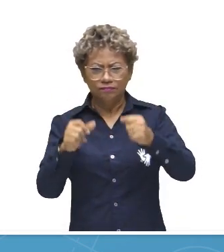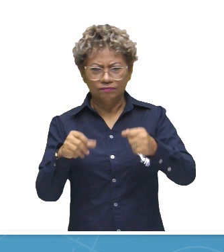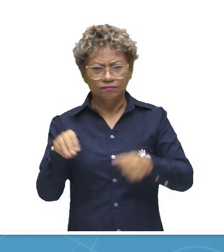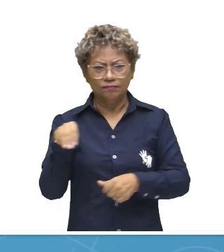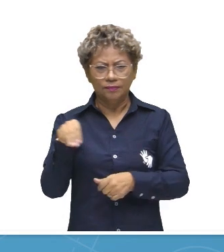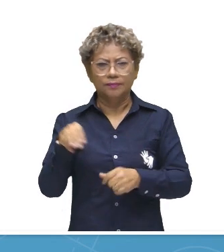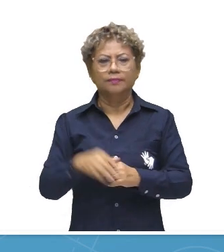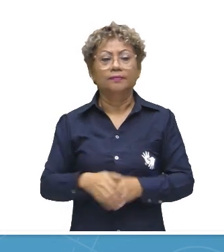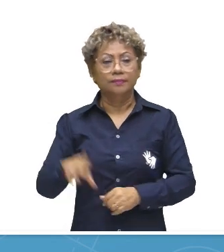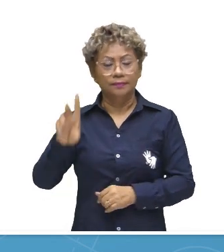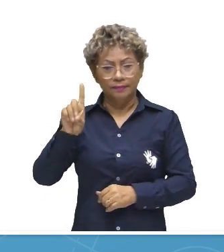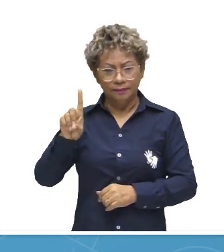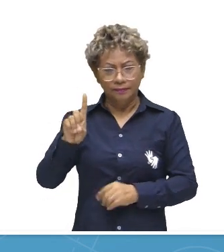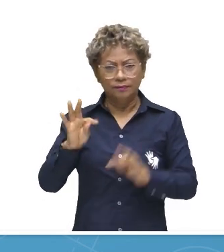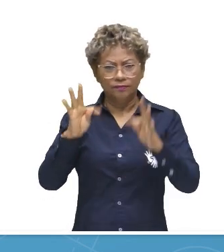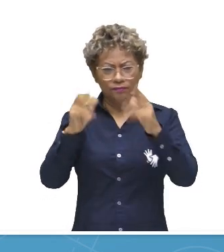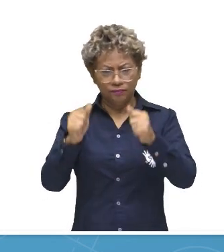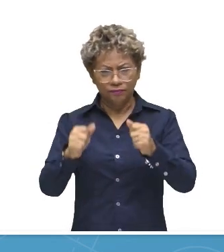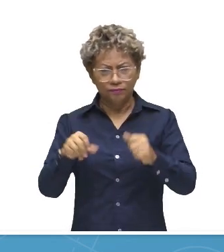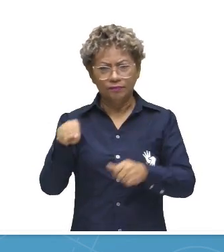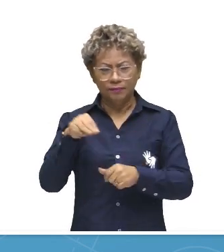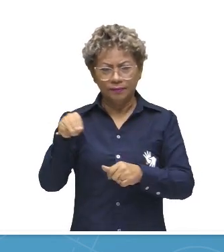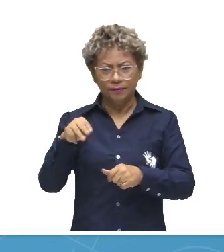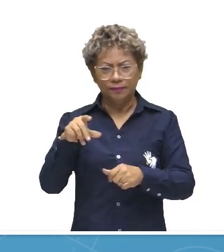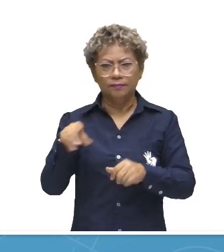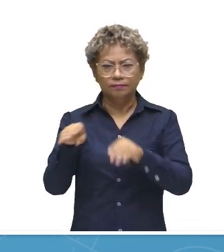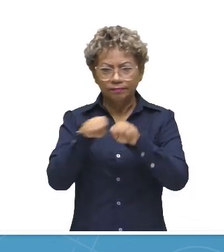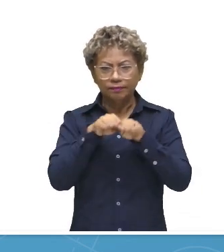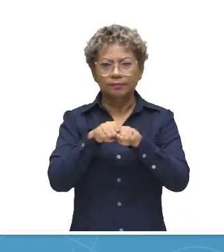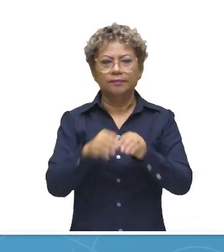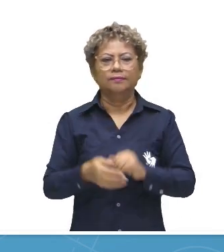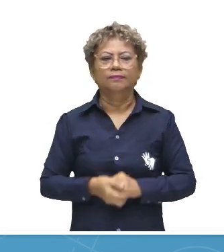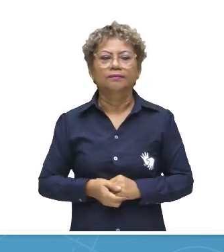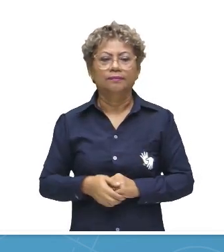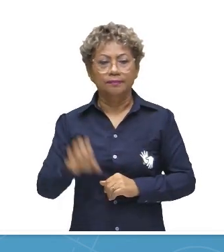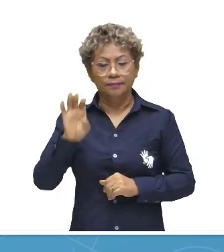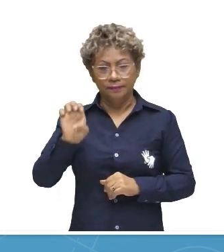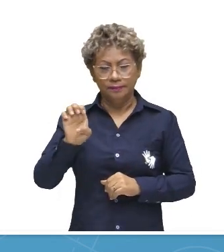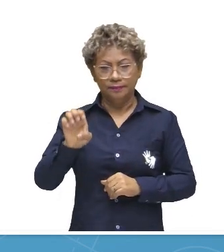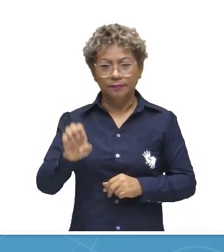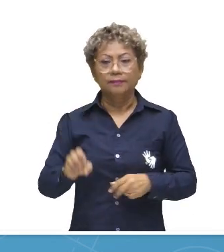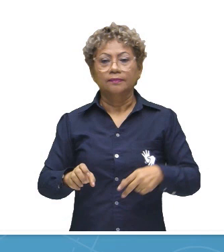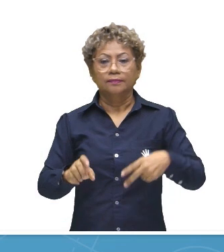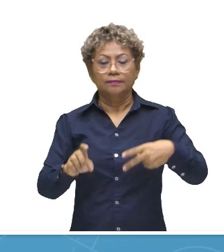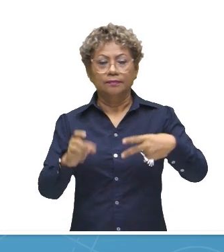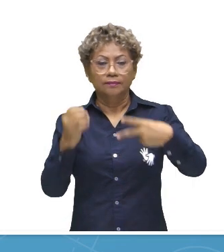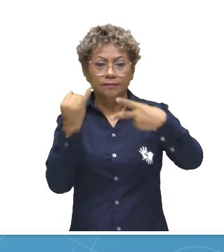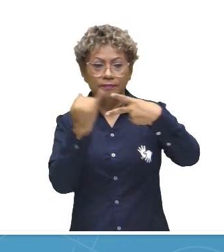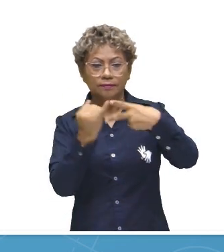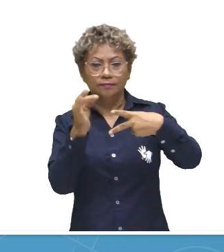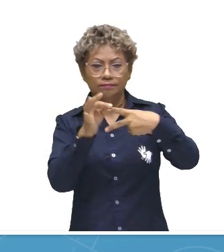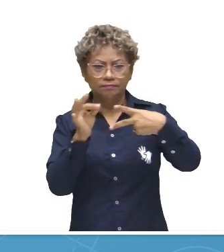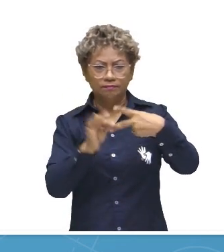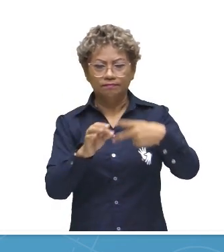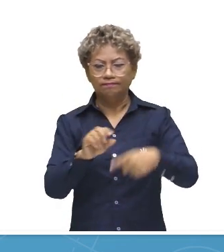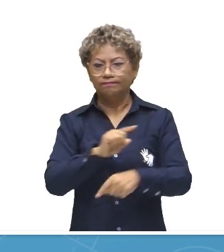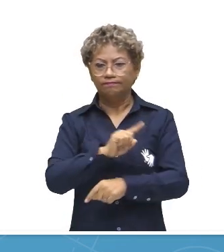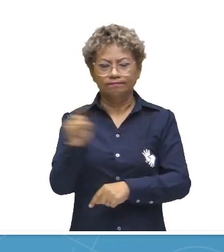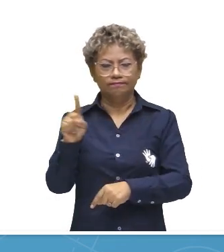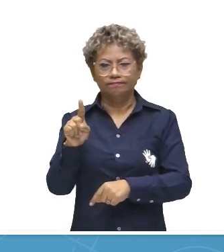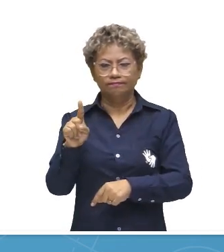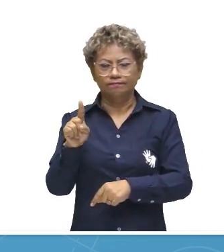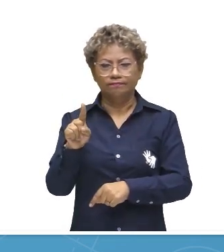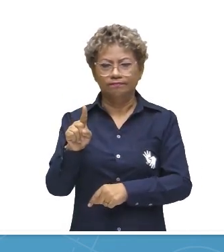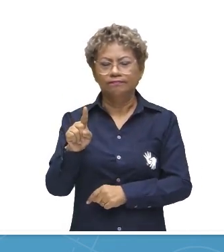todos os seus lados possuem a mesma medida. Letra E. Um polígono convexo não pode ser regular. Pessoal,